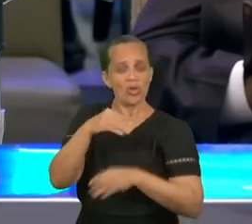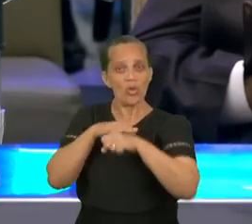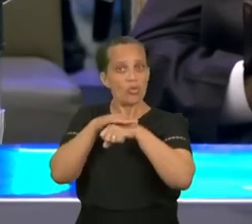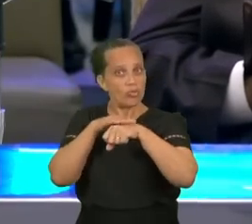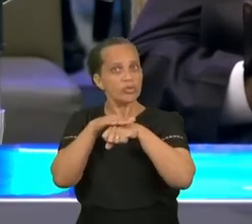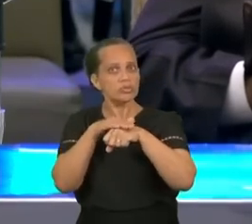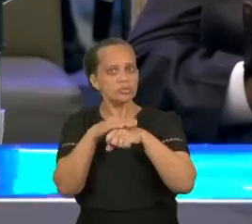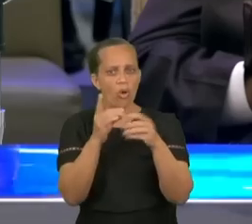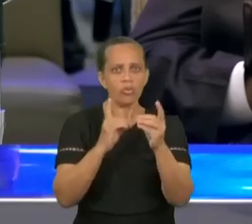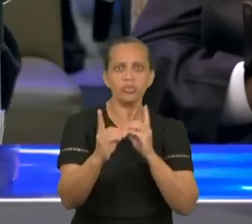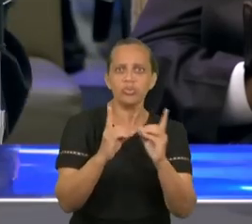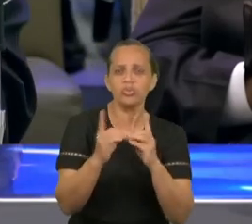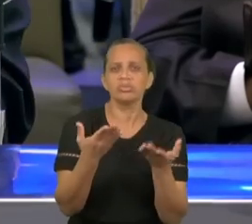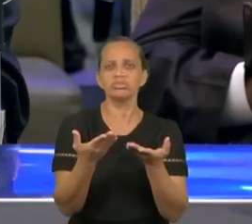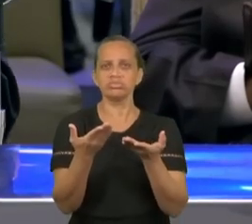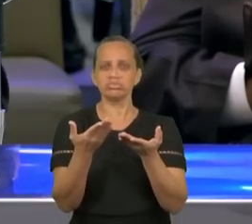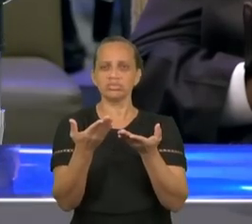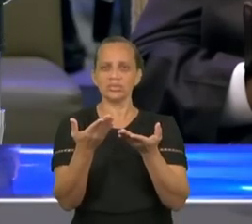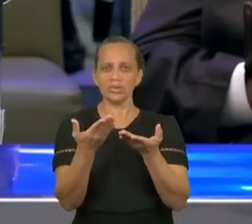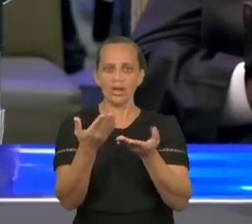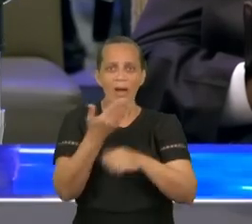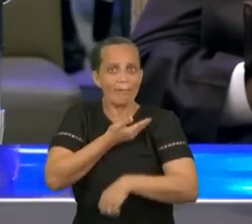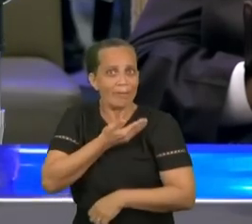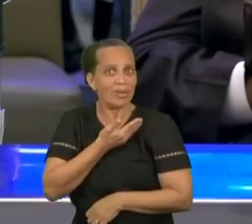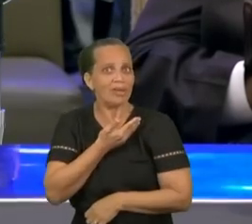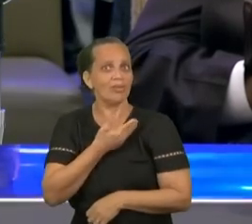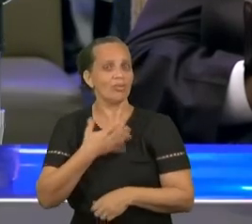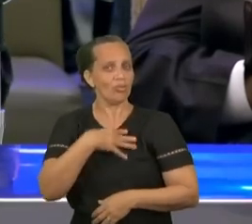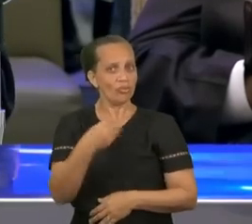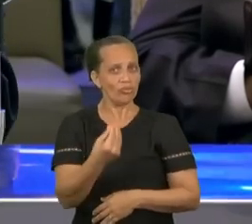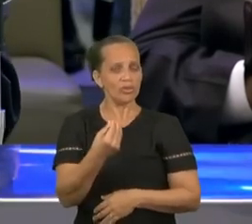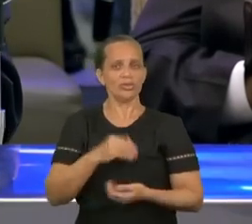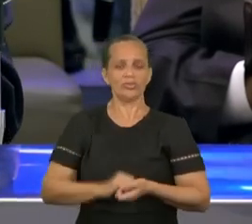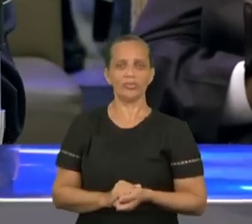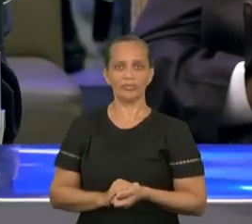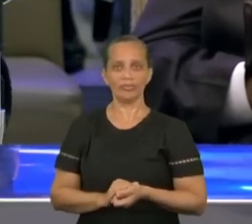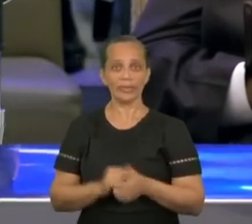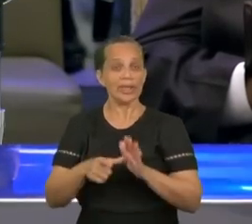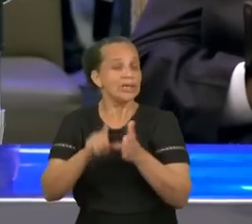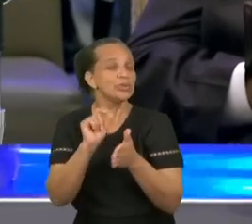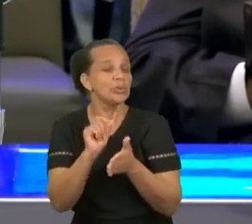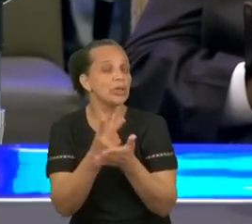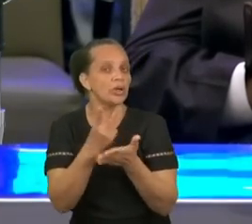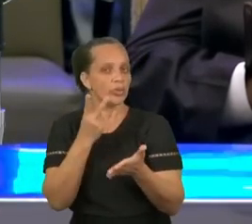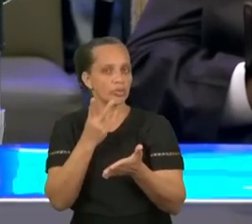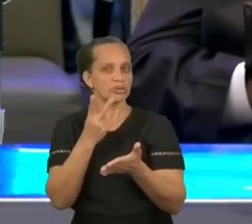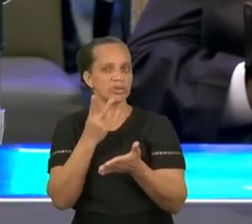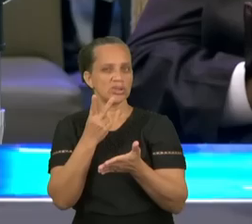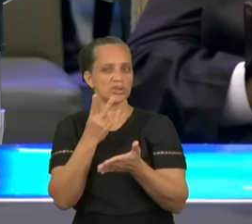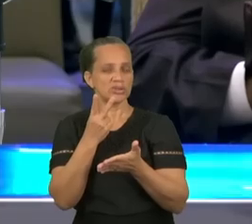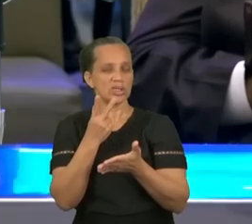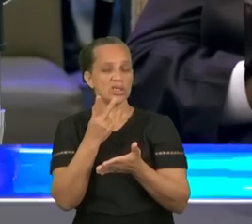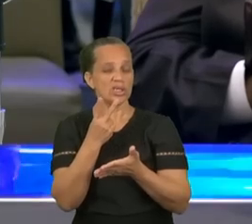dialoga com ele seja amigo dele conquiste antes que os inimigos daí do mundo